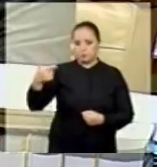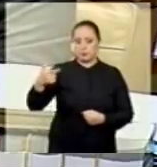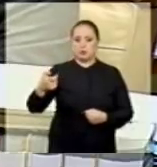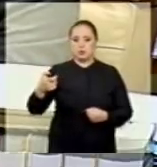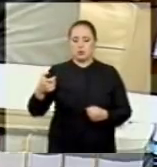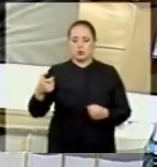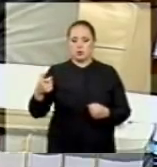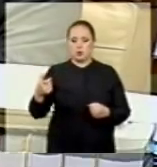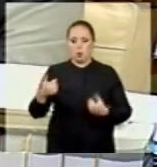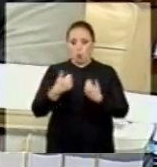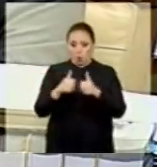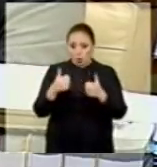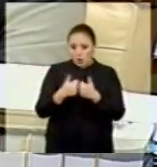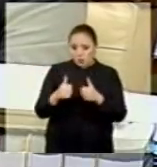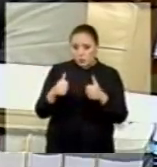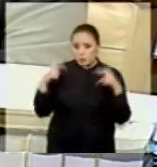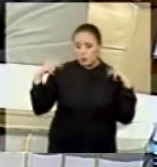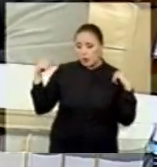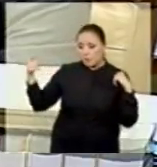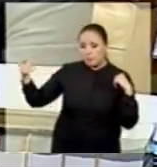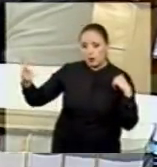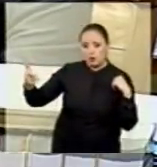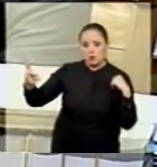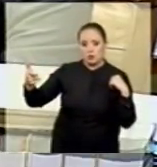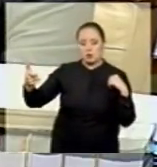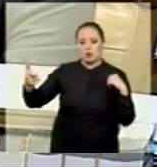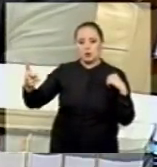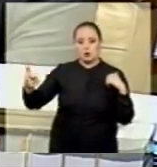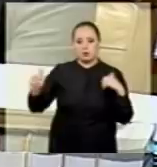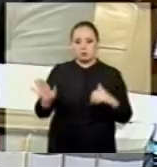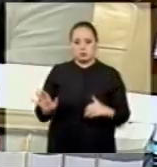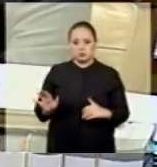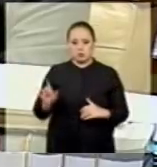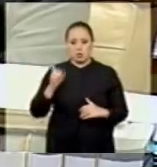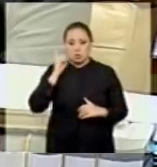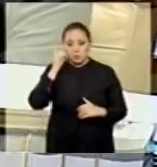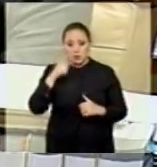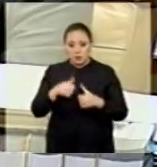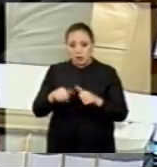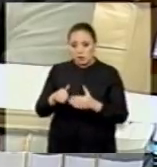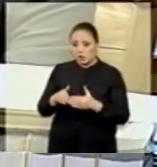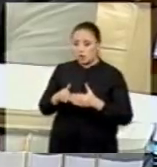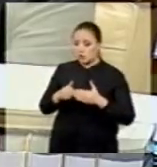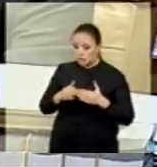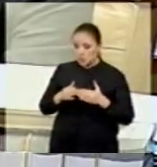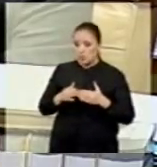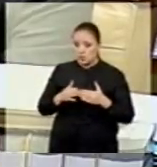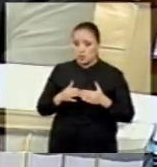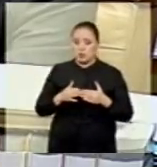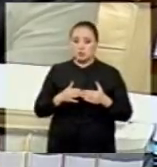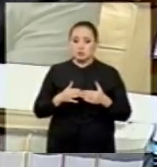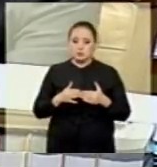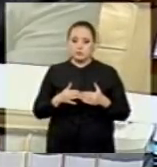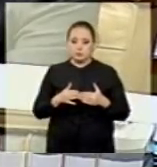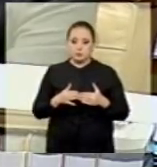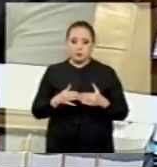deram uma fechada. Pois bem, ele estava licenciado. Certamente, não é advertido de